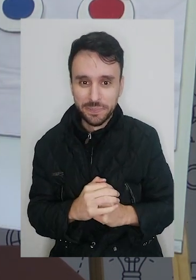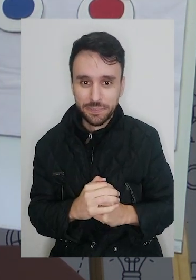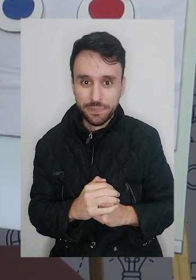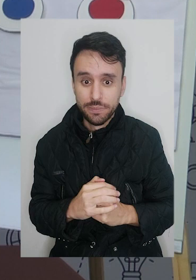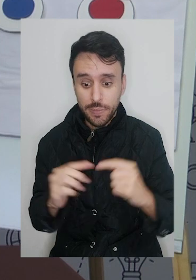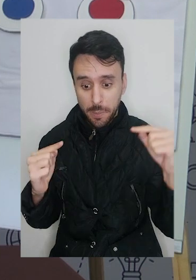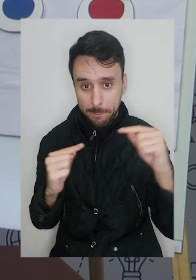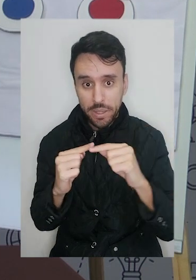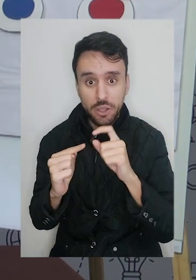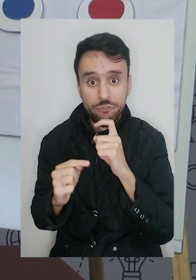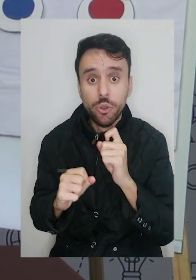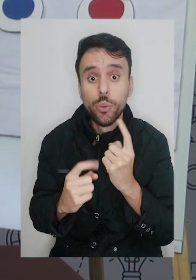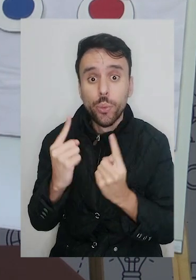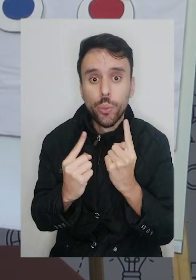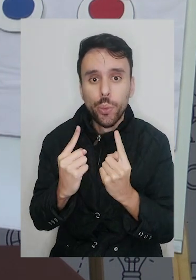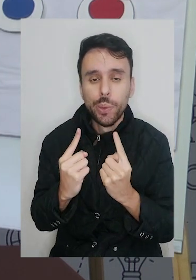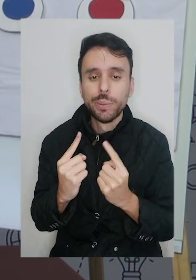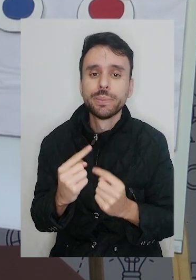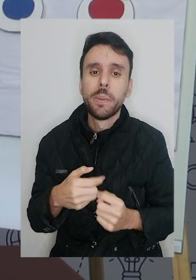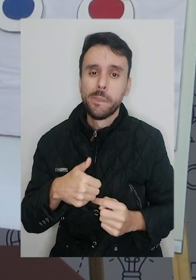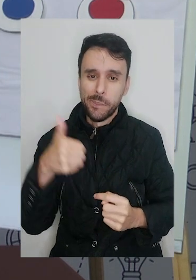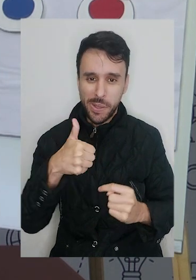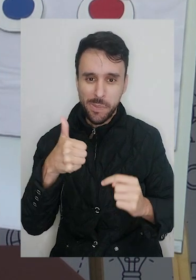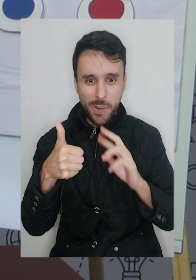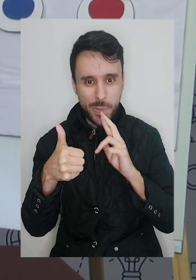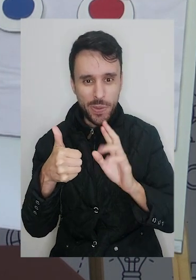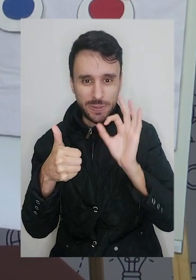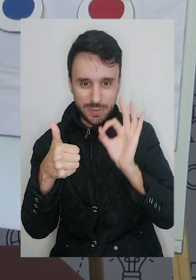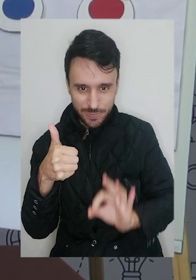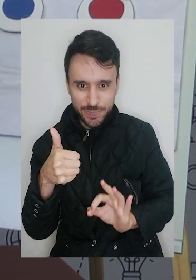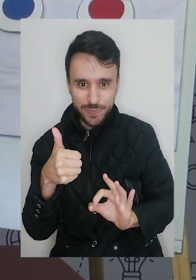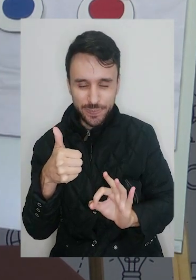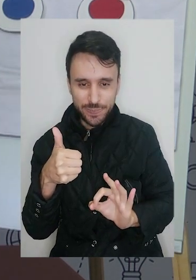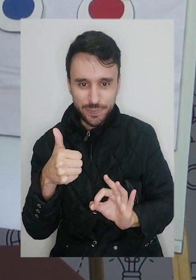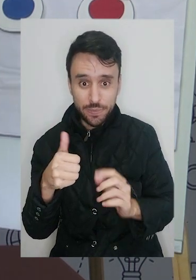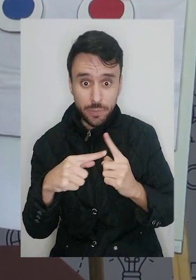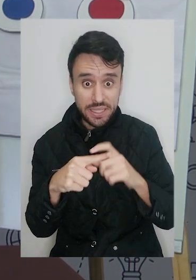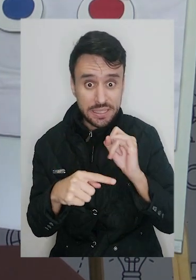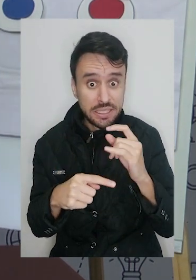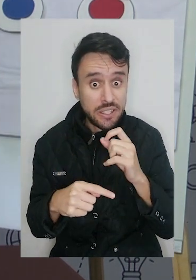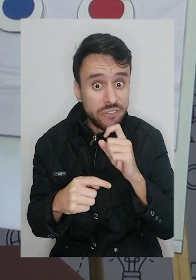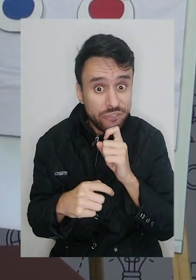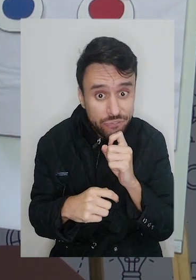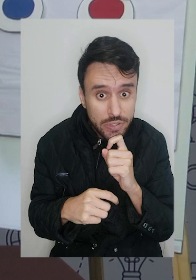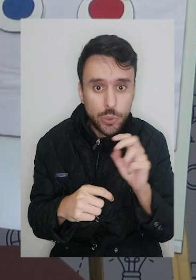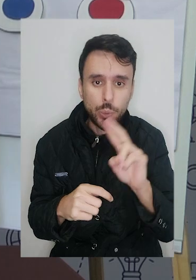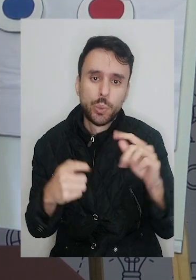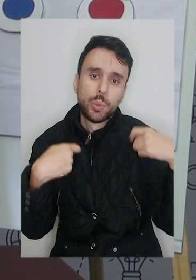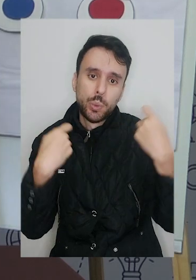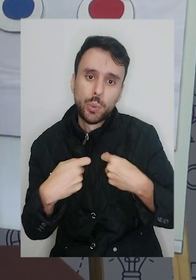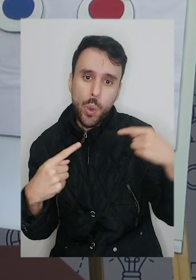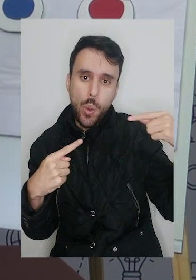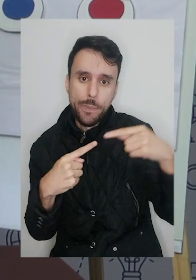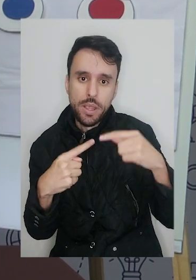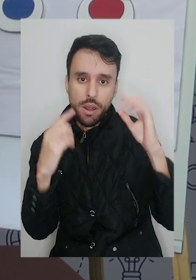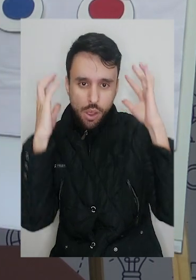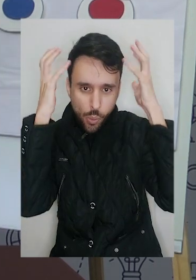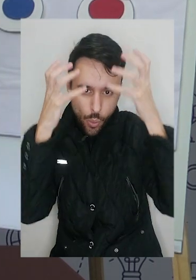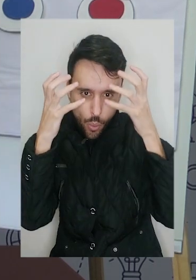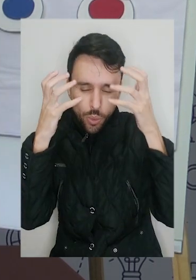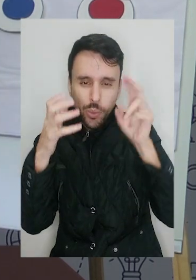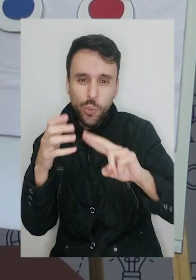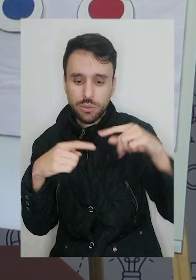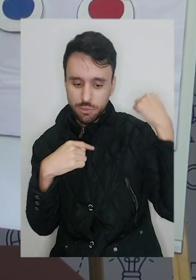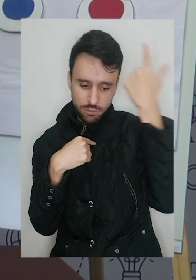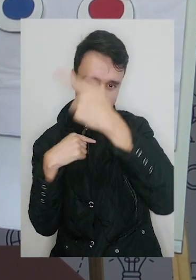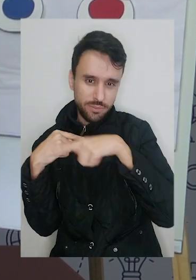vestido de acordo para o frio é o primeiro estudante. Porque quando está frio, a gente coloca o casaco, uma touca, né? Aquele que colocou